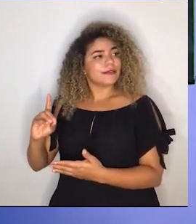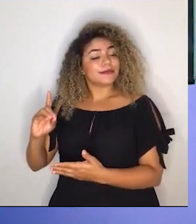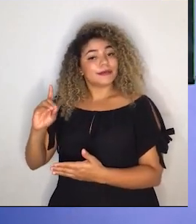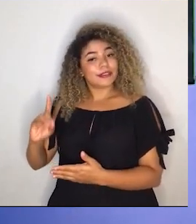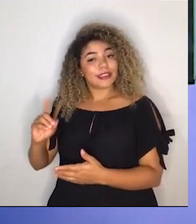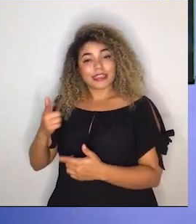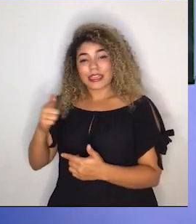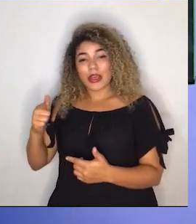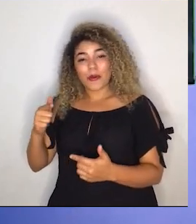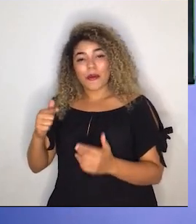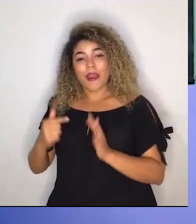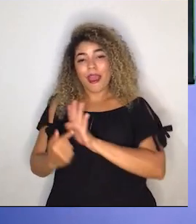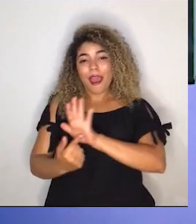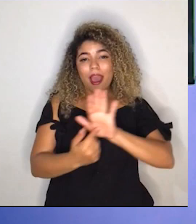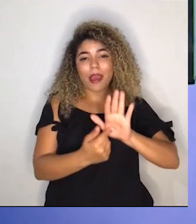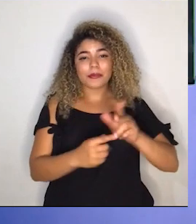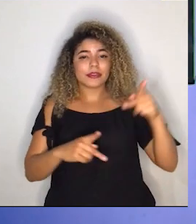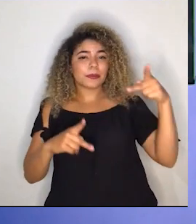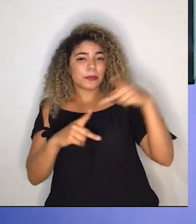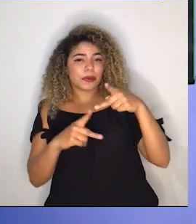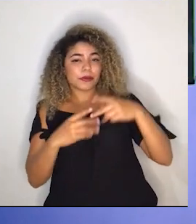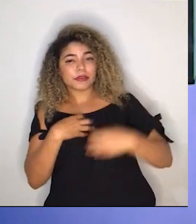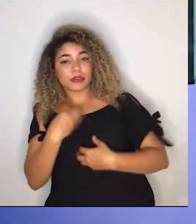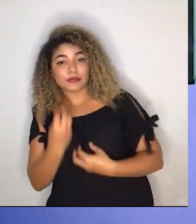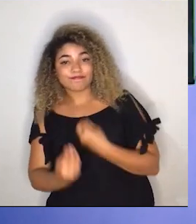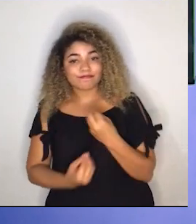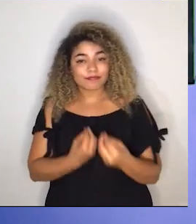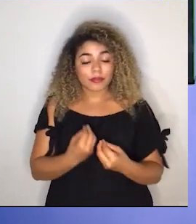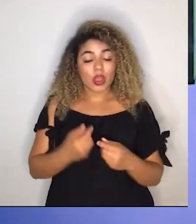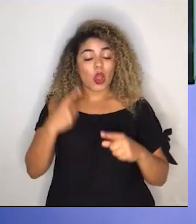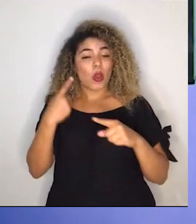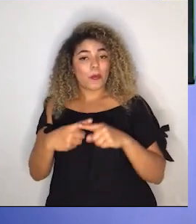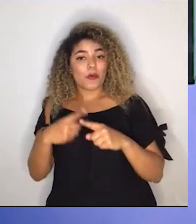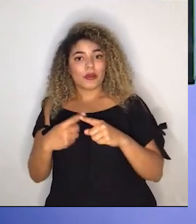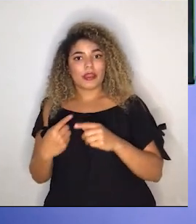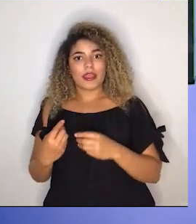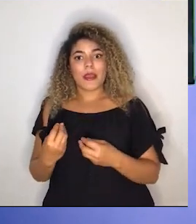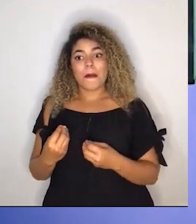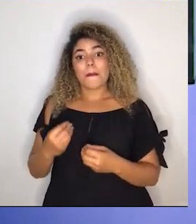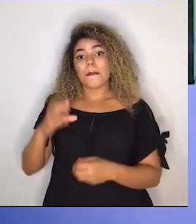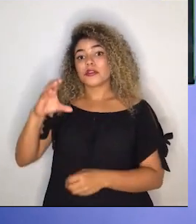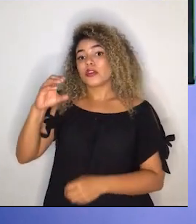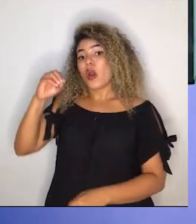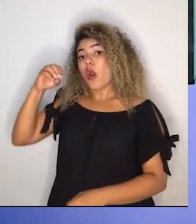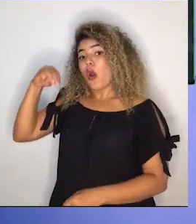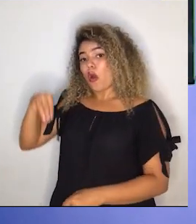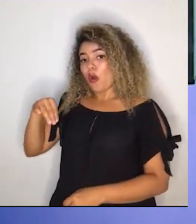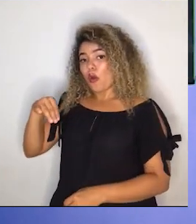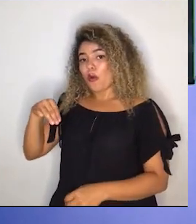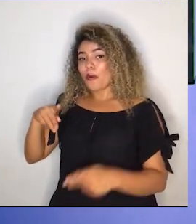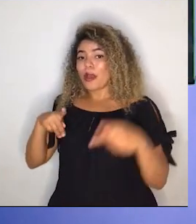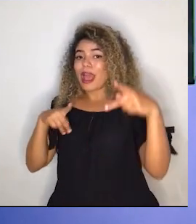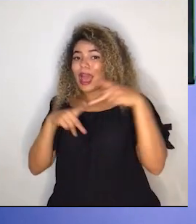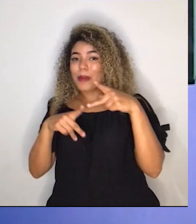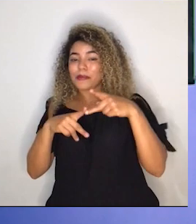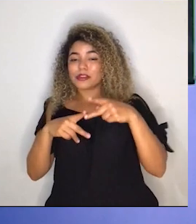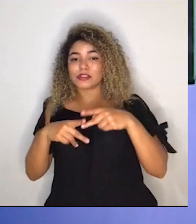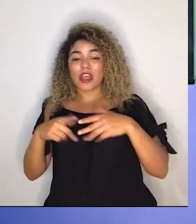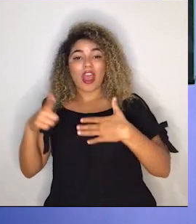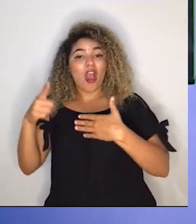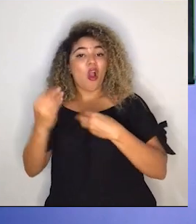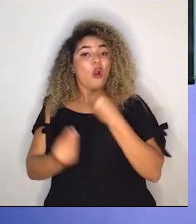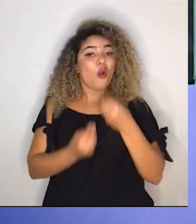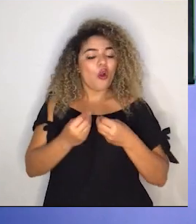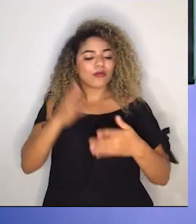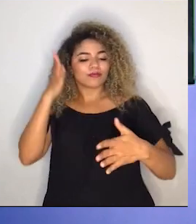não apresenta uma preposição de modo, pois apresentou com, sendo uma preposição de instrumento.